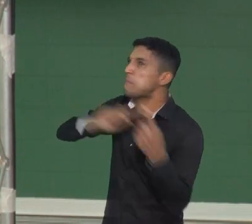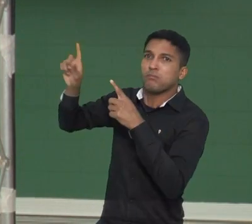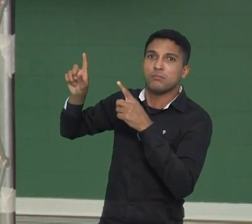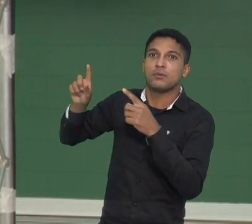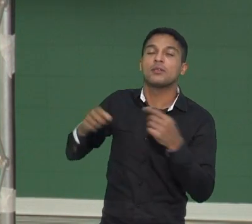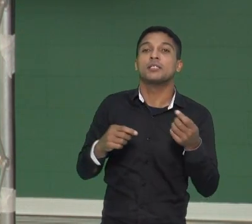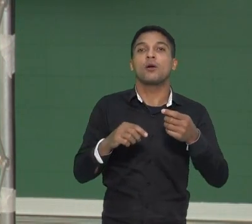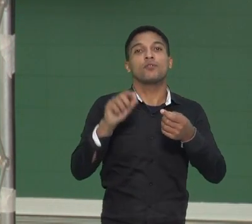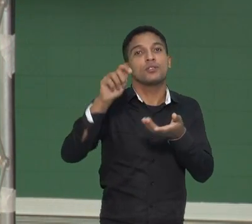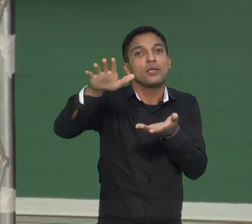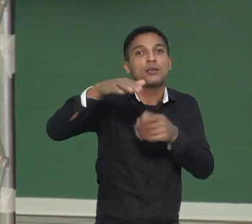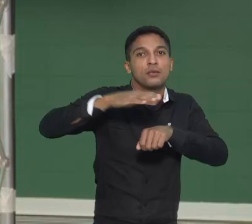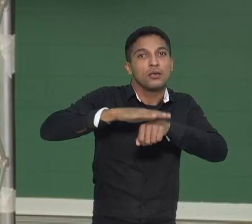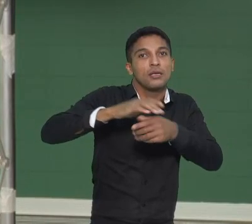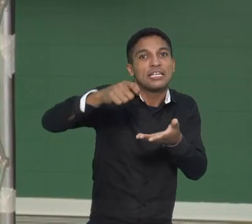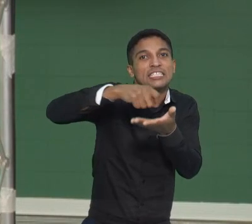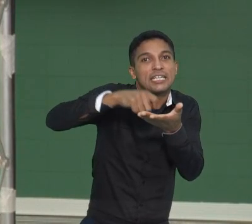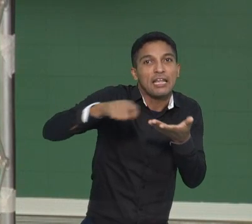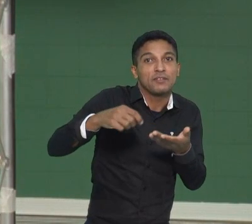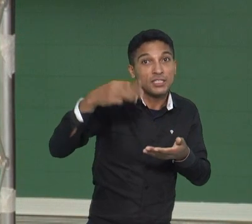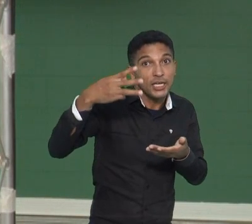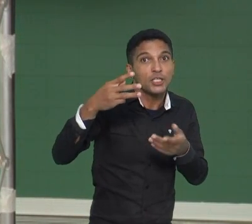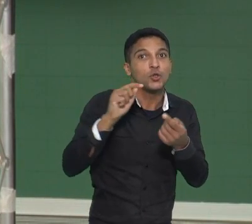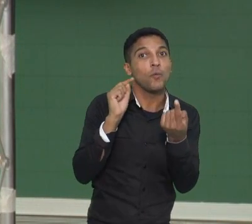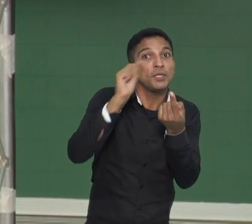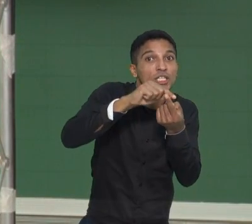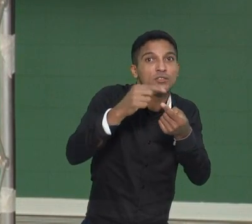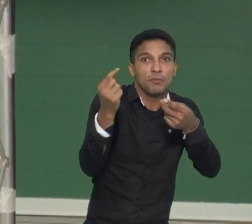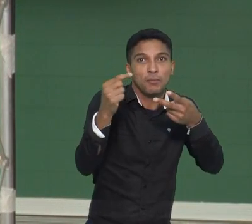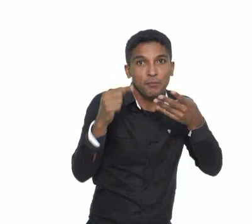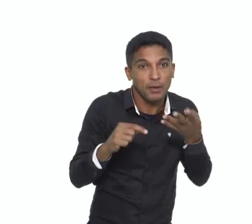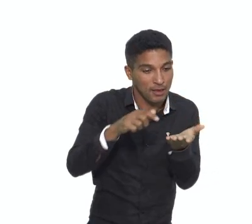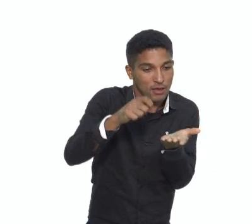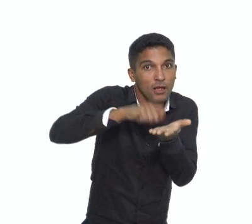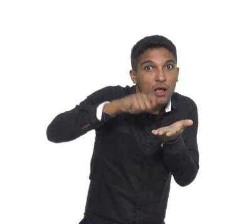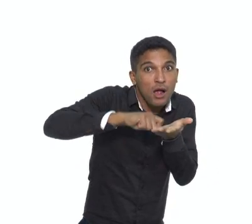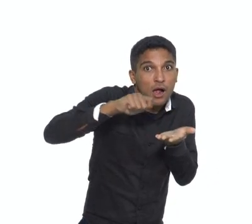objetivos dos conjurados baianos. Boa tarefa e daqui a pouquinho a gente volta.